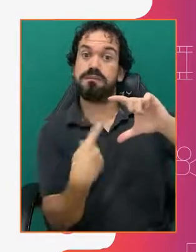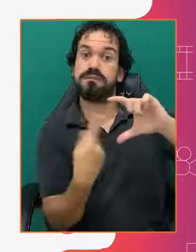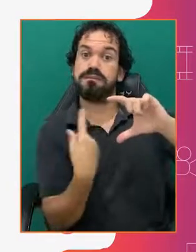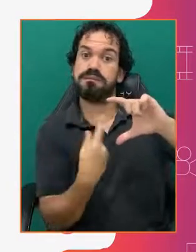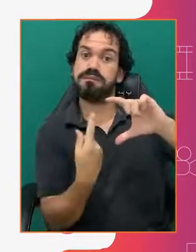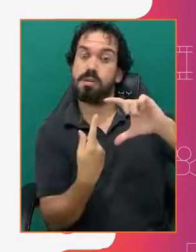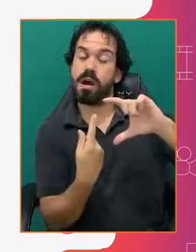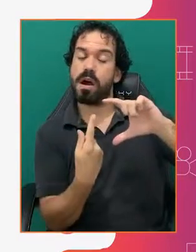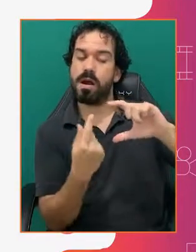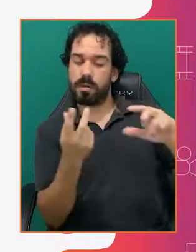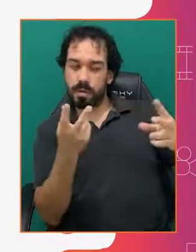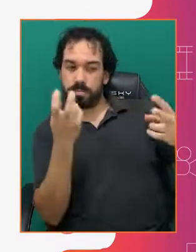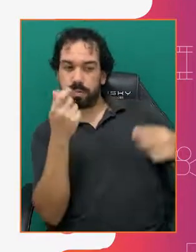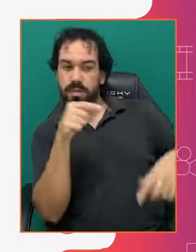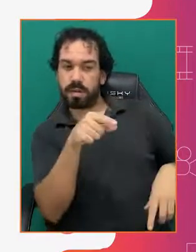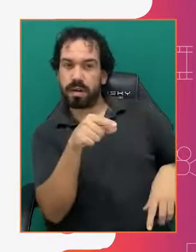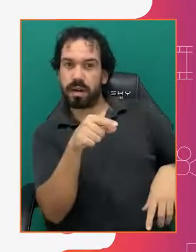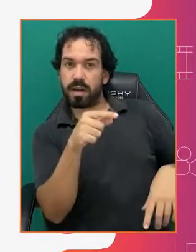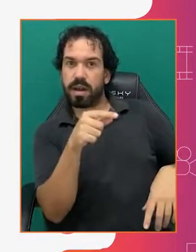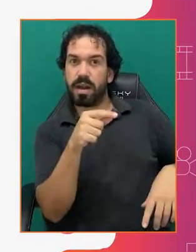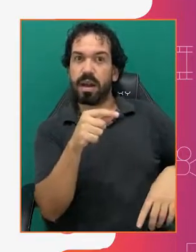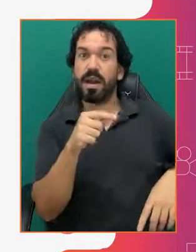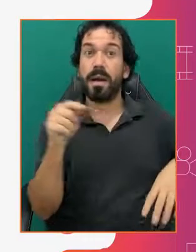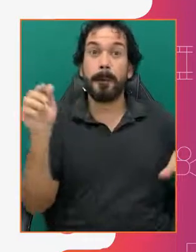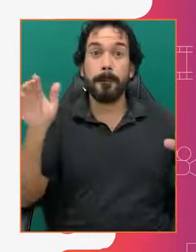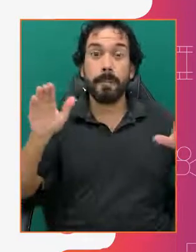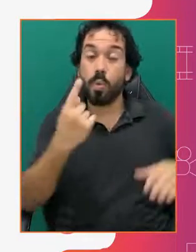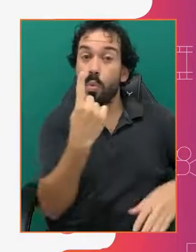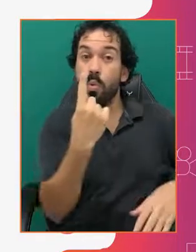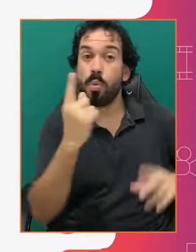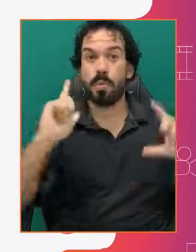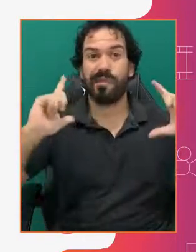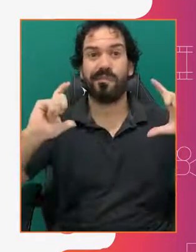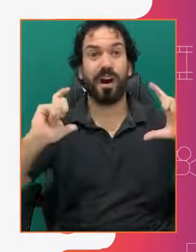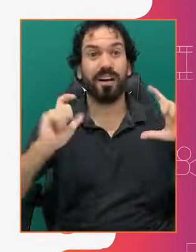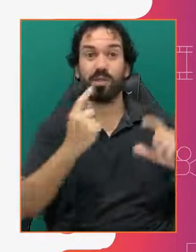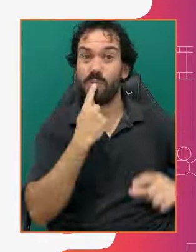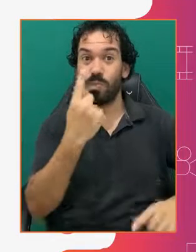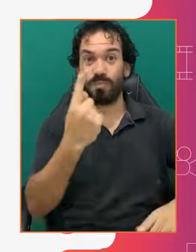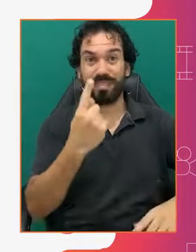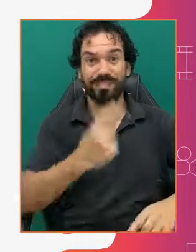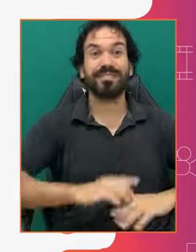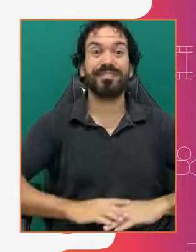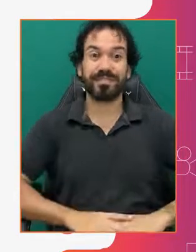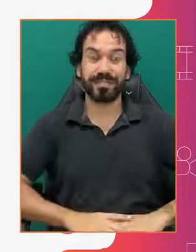gira, o que dá a impressão de ser uma imagem só. Em